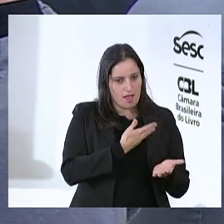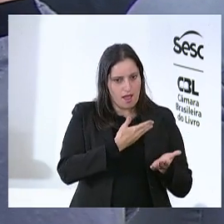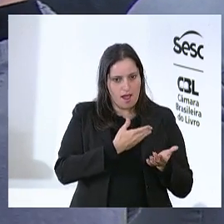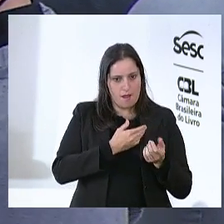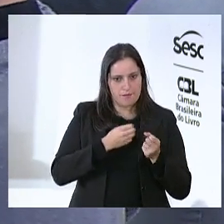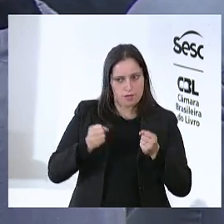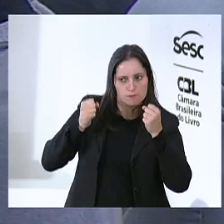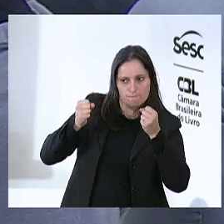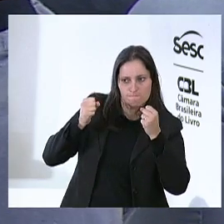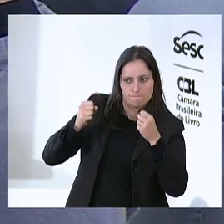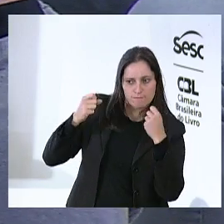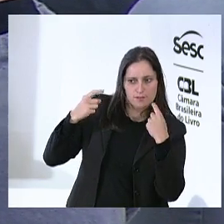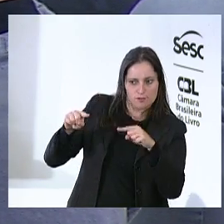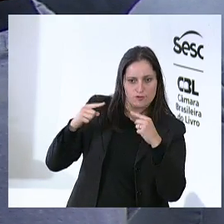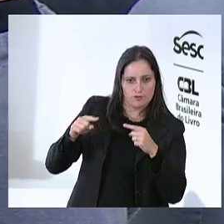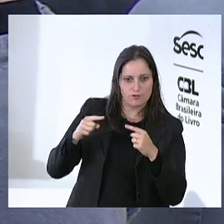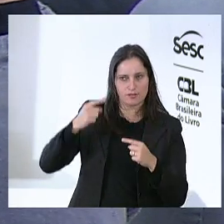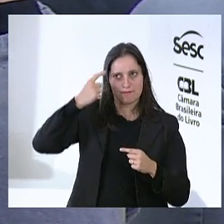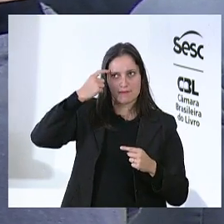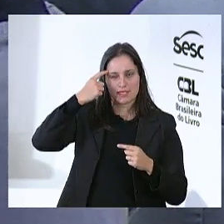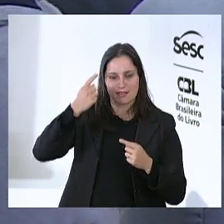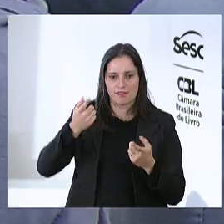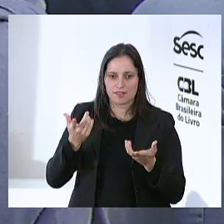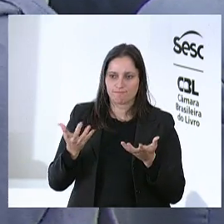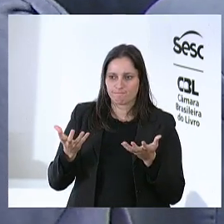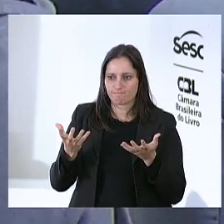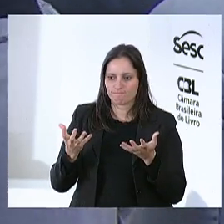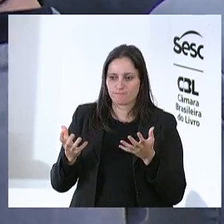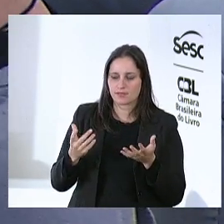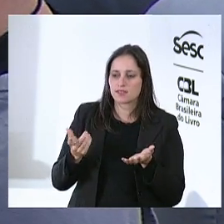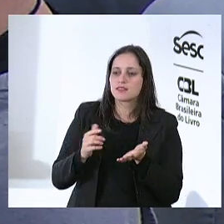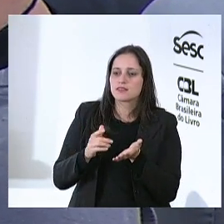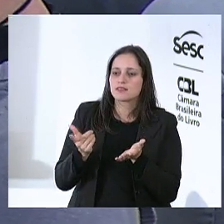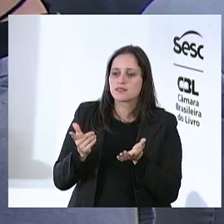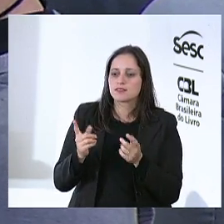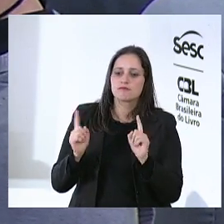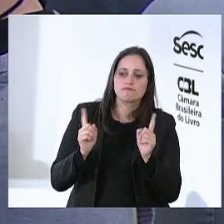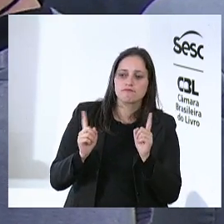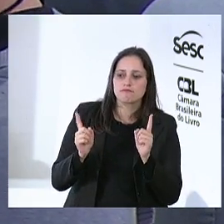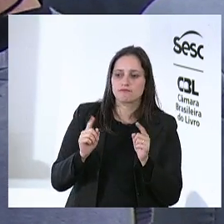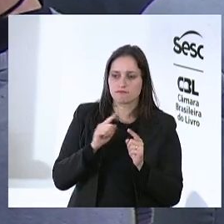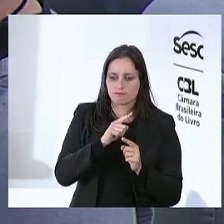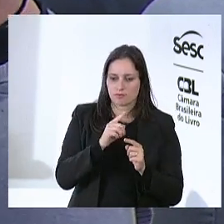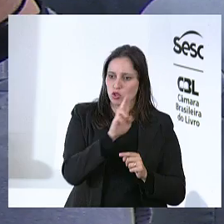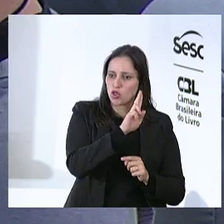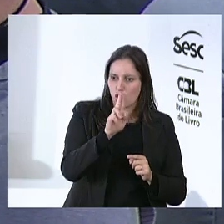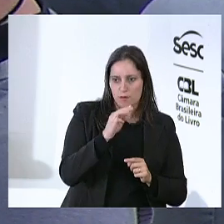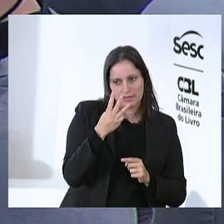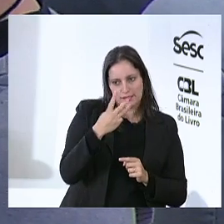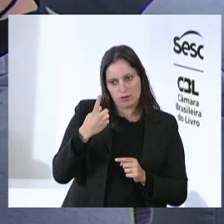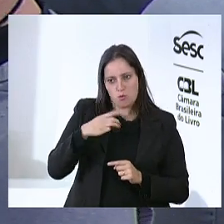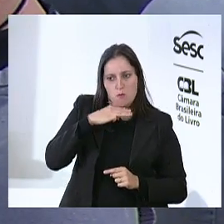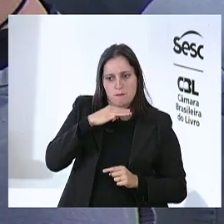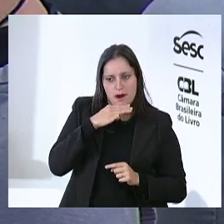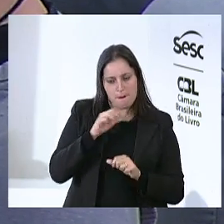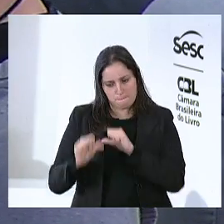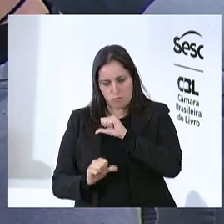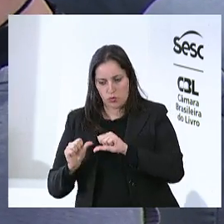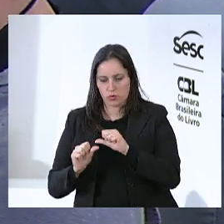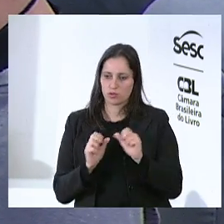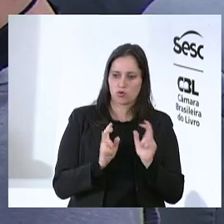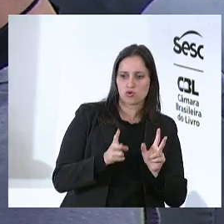fazendo uma enquete, quem era favorável mudar. E o mais curioso para mim, além dos deboches que alguns ouvimos, né, é